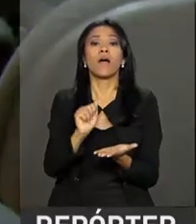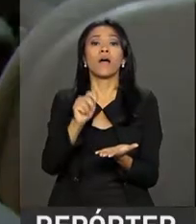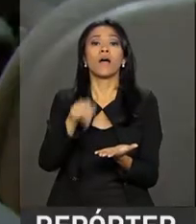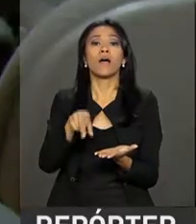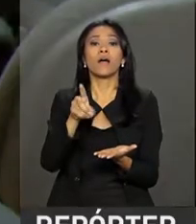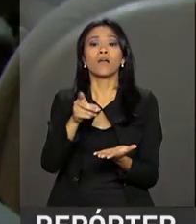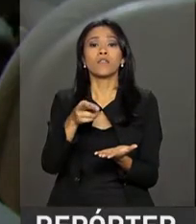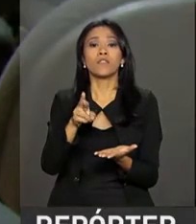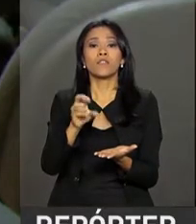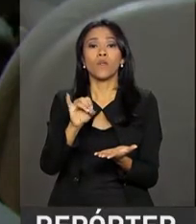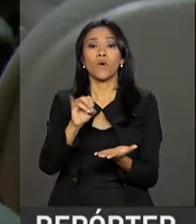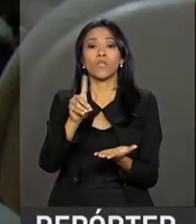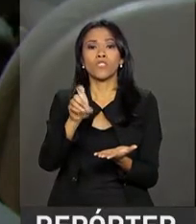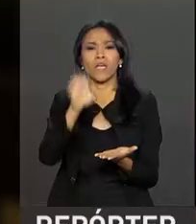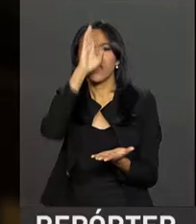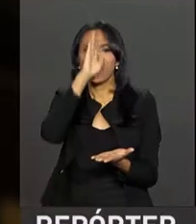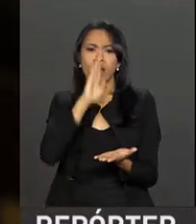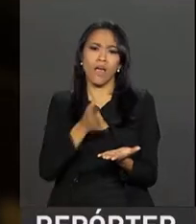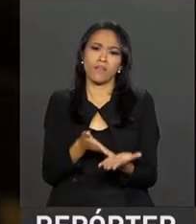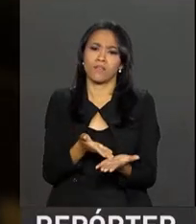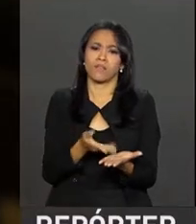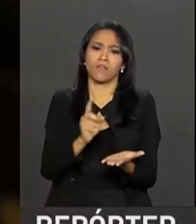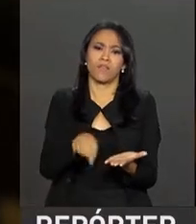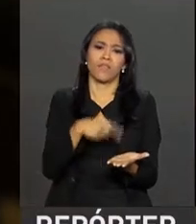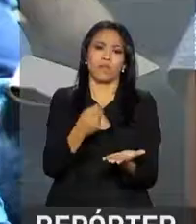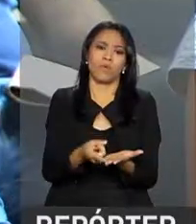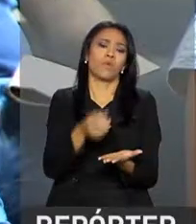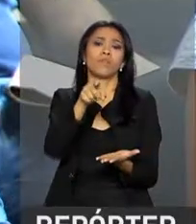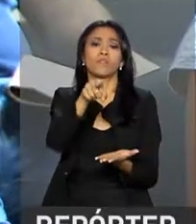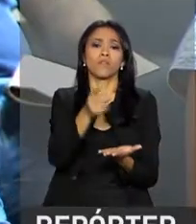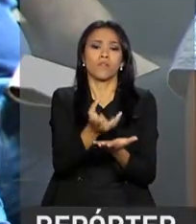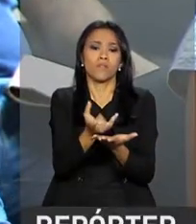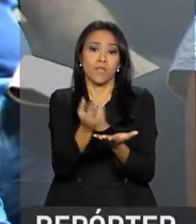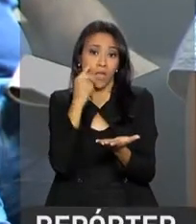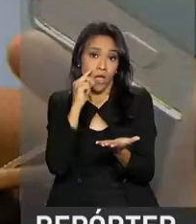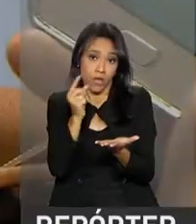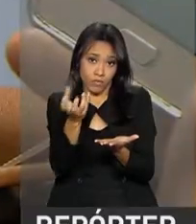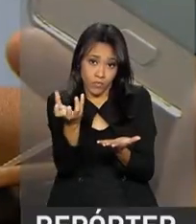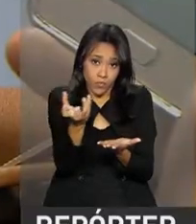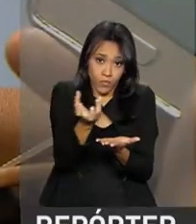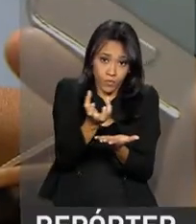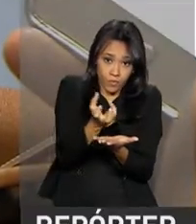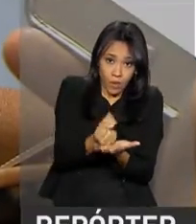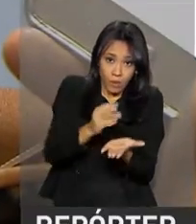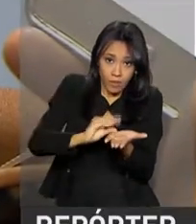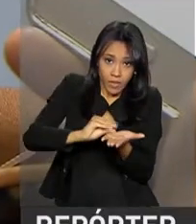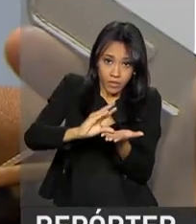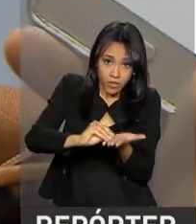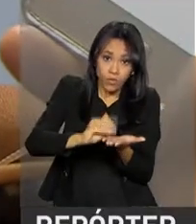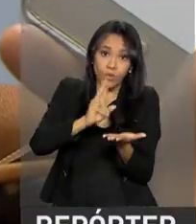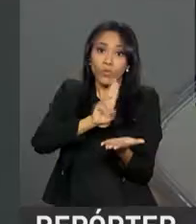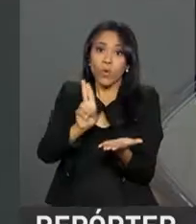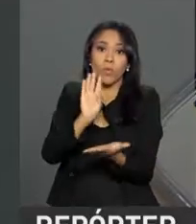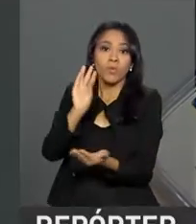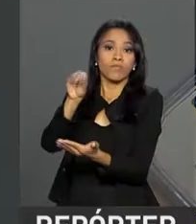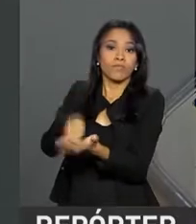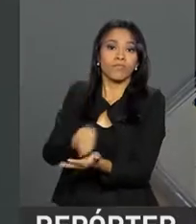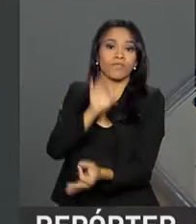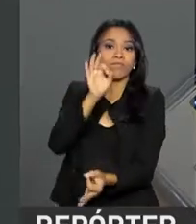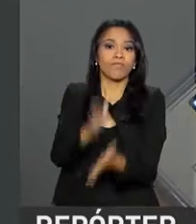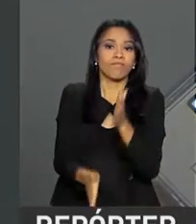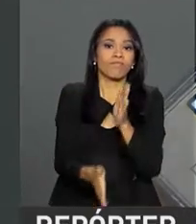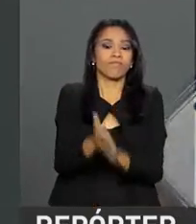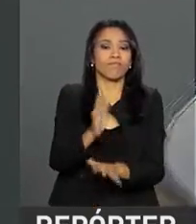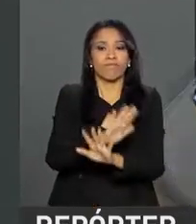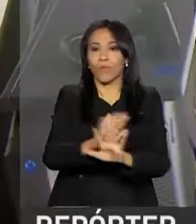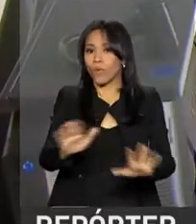Android. É de graça. Depois é só gerar um QR Code em uma agência do trabalhador, fazer o cadastro e pronto. Você já